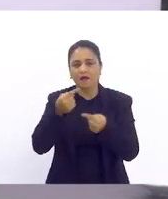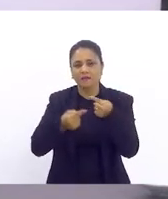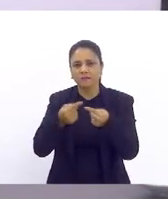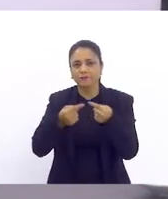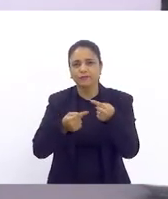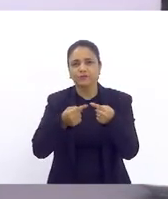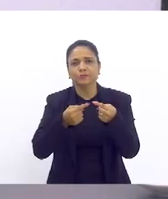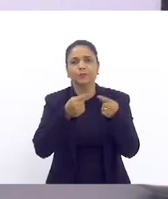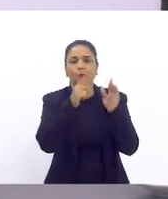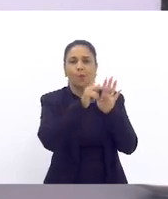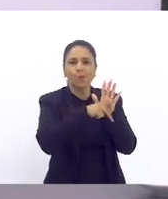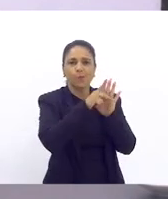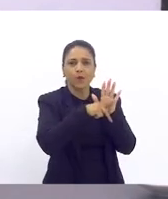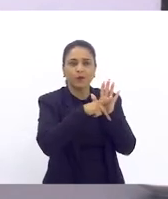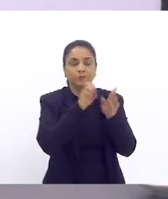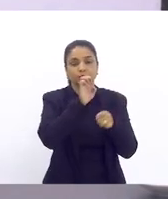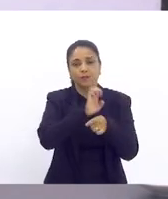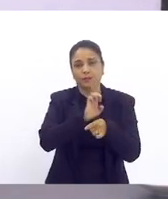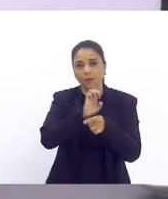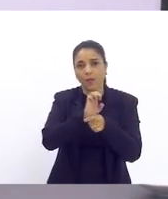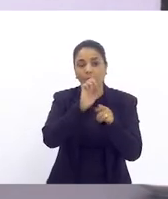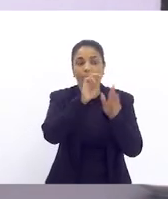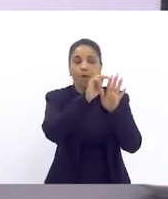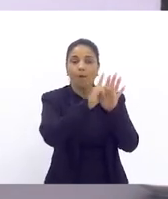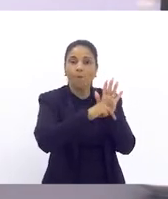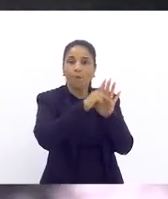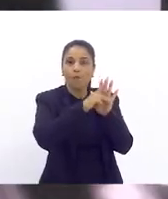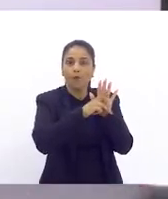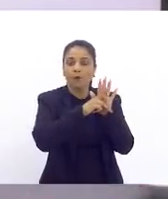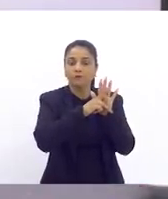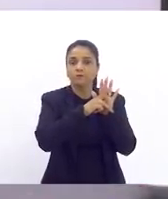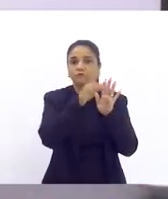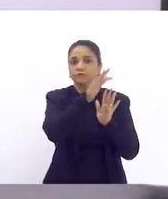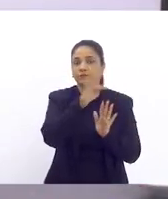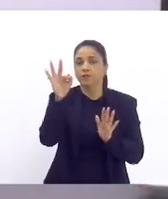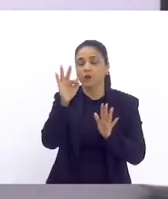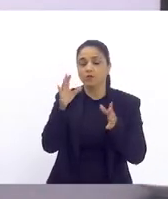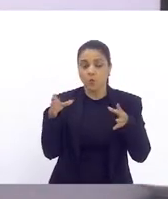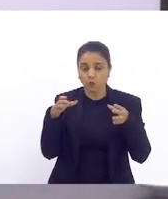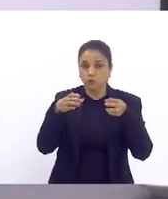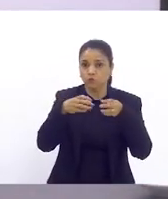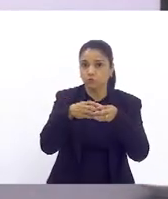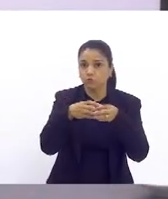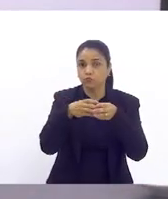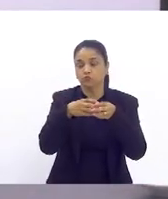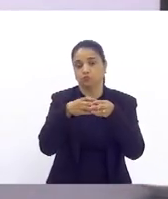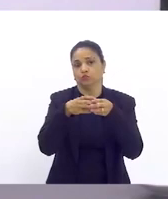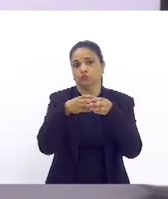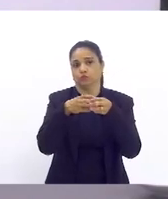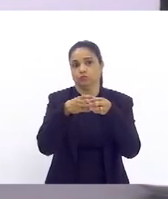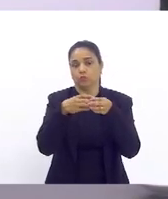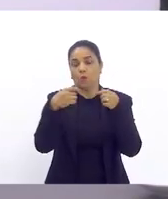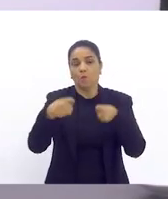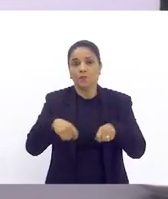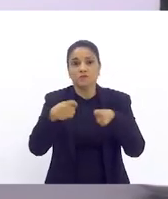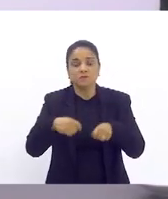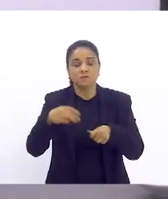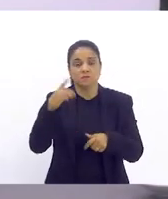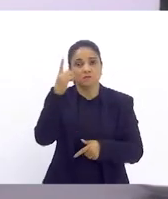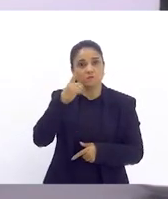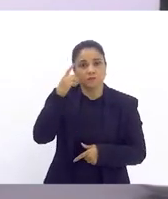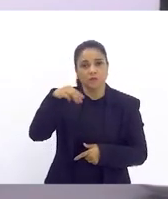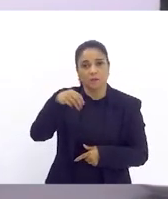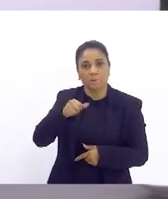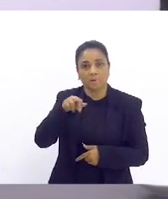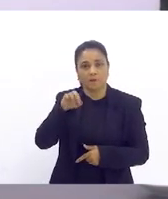e do Plano Nacional se há uma um viés de trabalho em conjunto Deputado Marta Rocha eu acho fundamental para que a gente possa fazer os